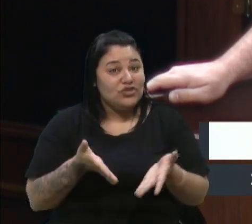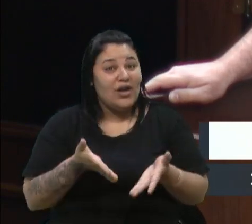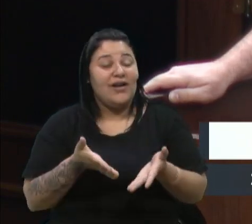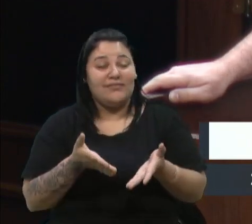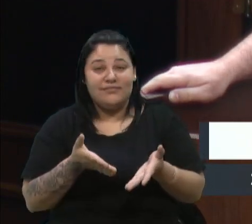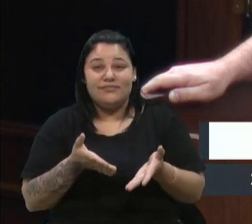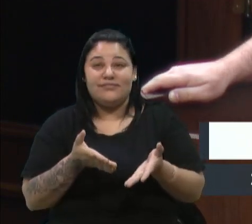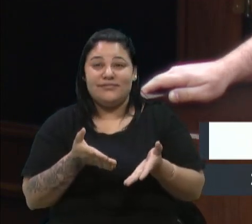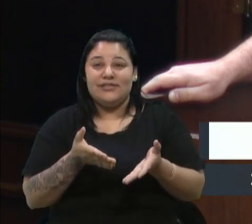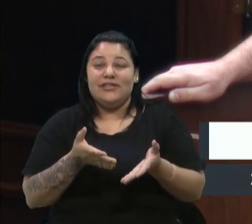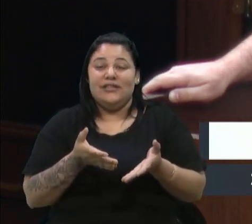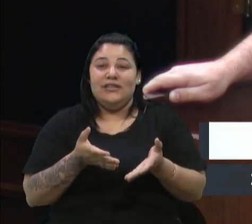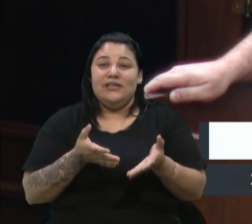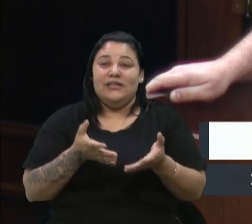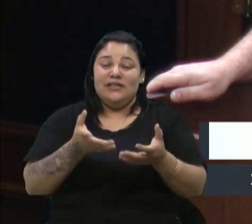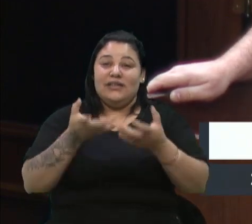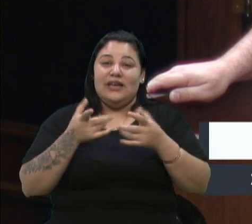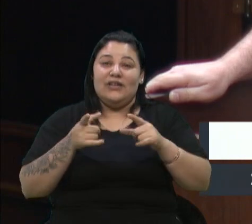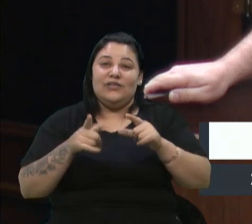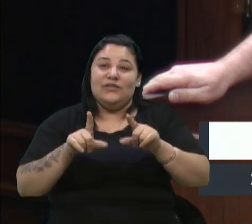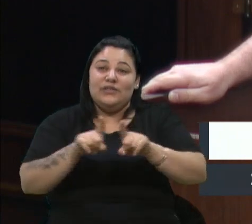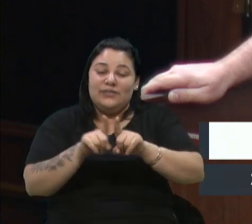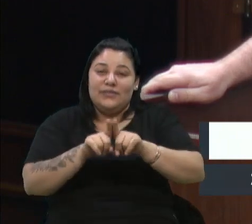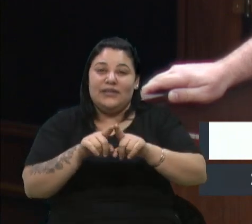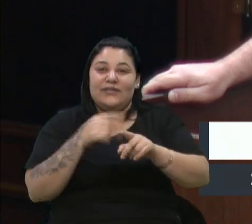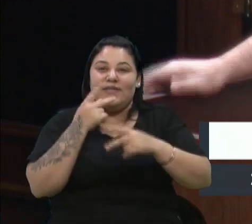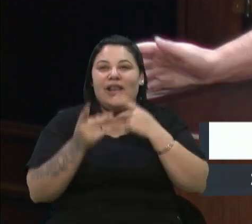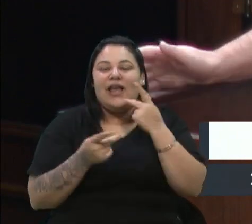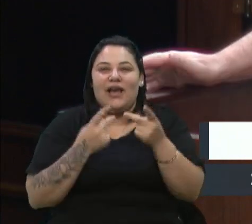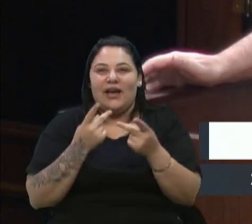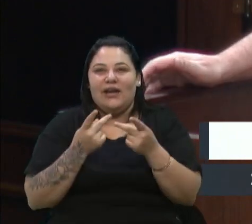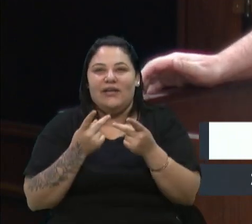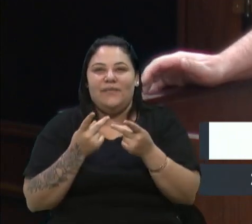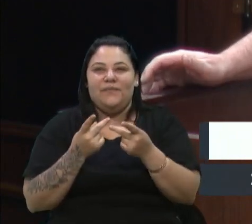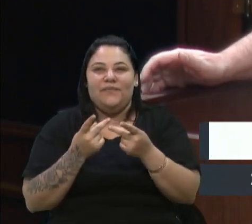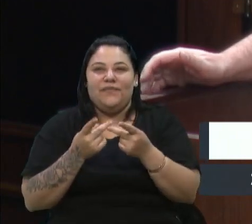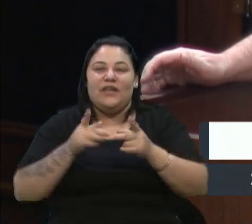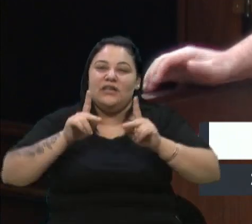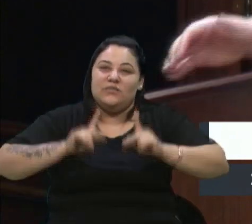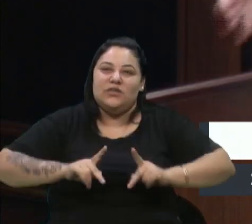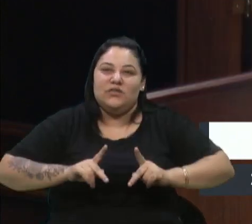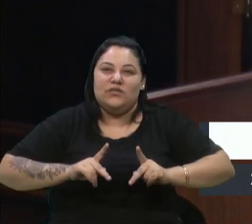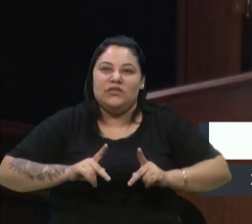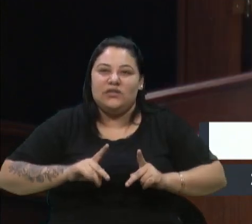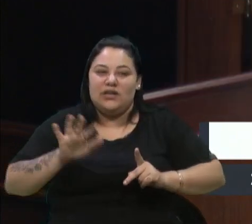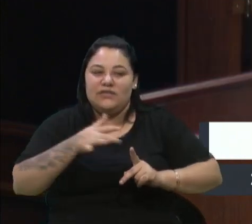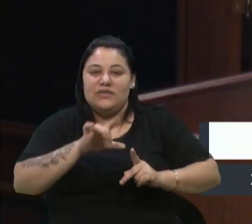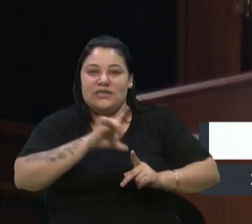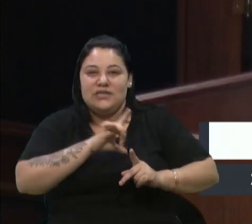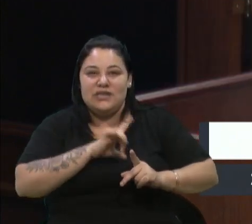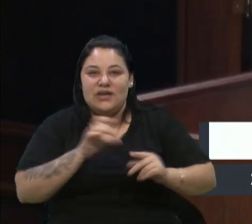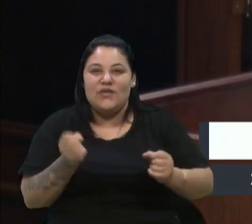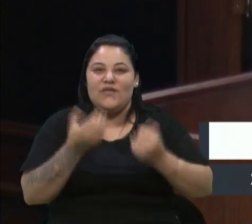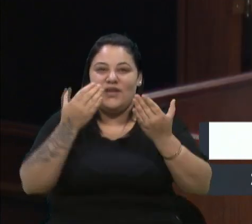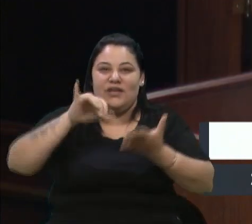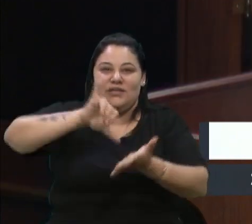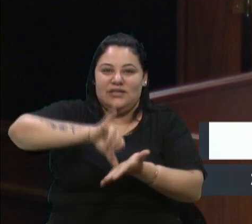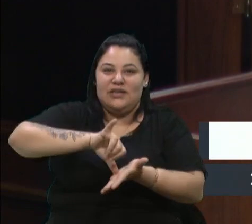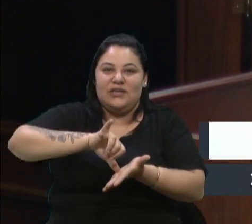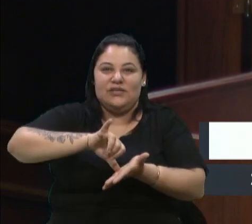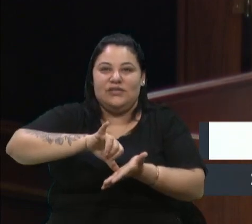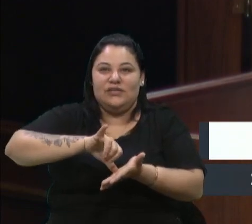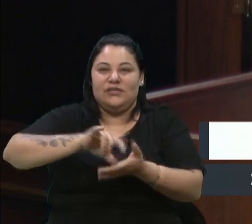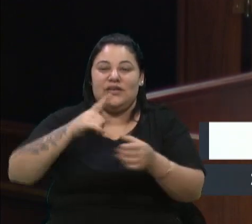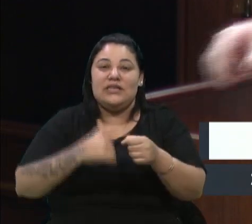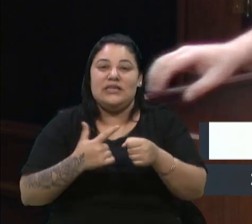E quero aqui reforçar que as pessoas que, muitas vezes, quando tem esses eventos no centro da cidade, que serve